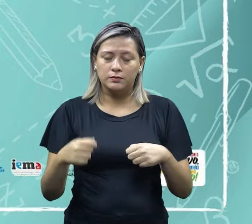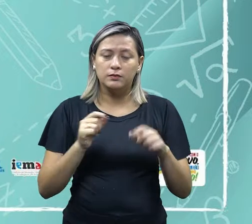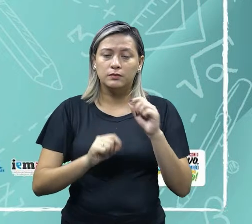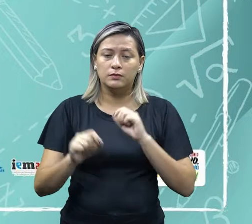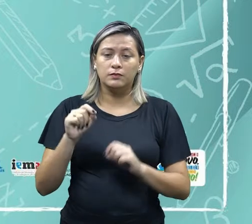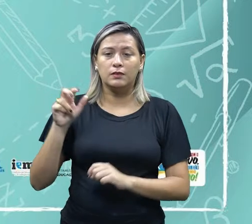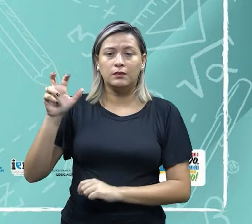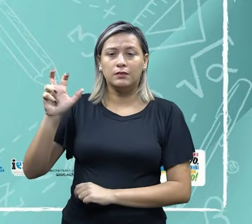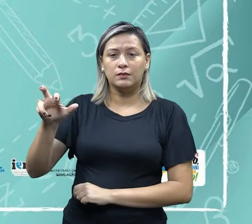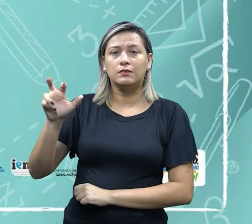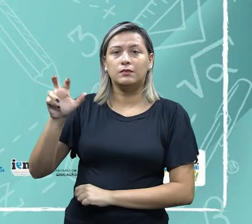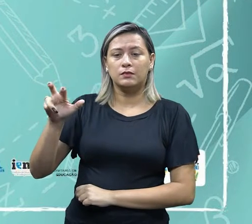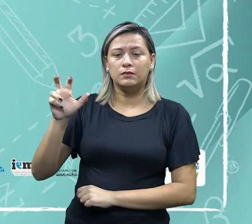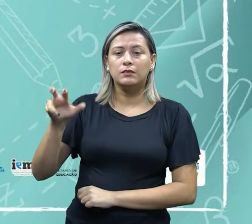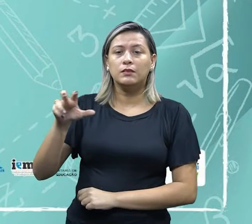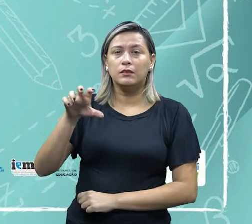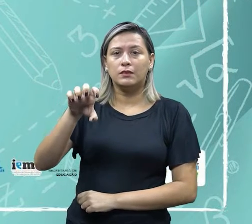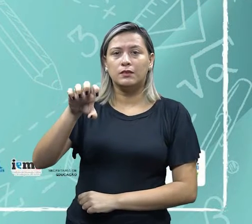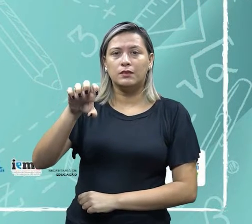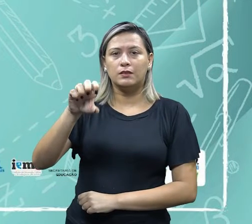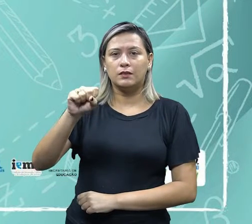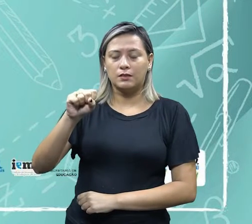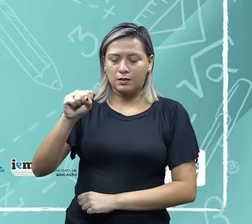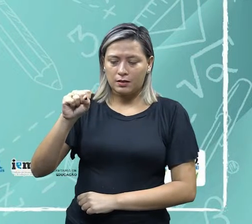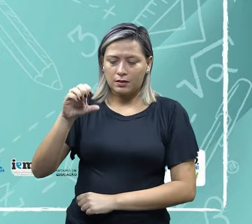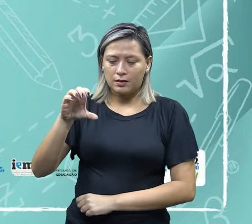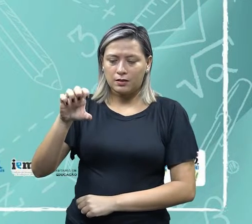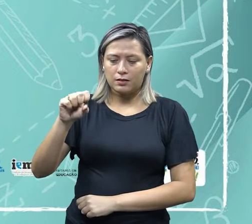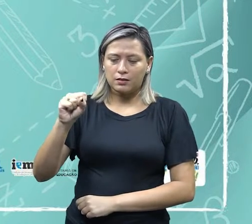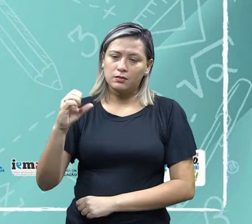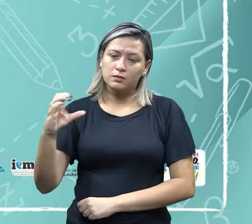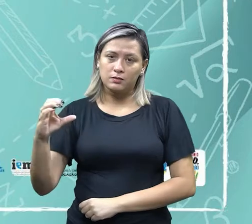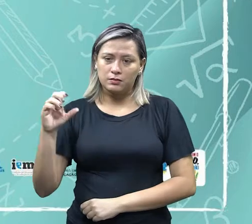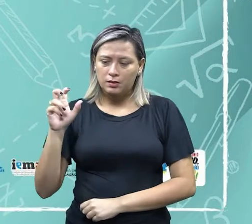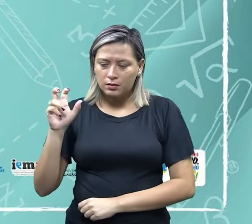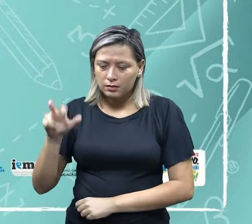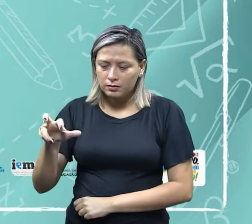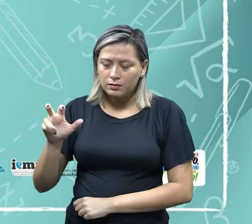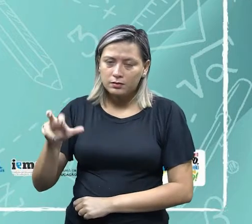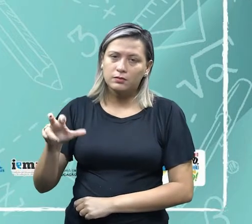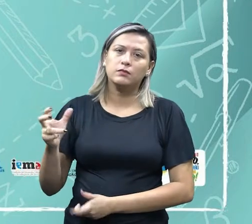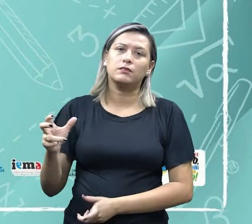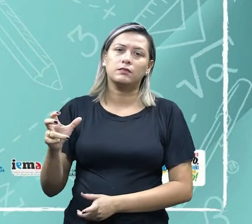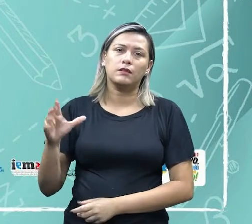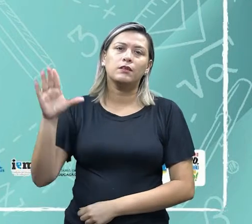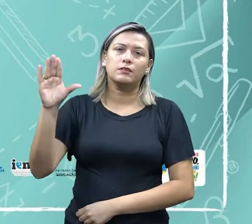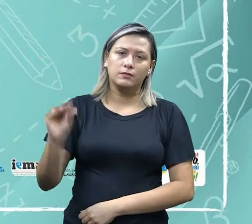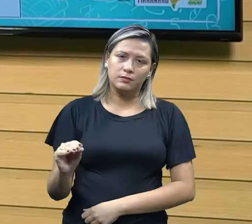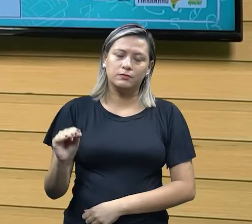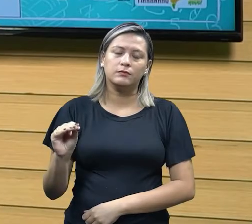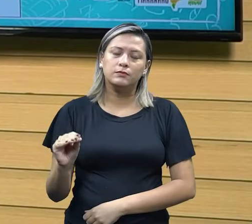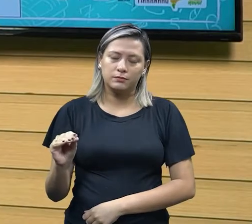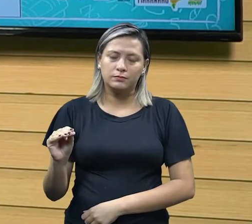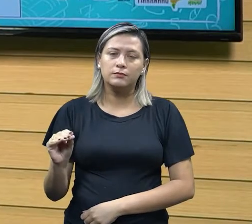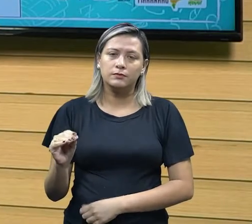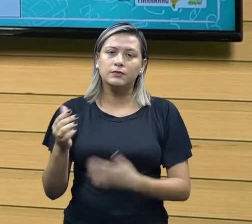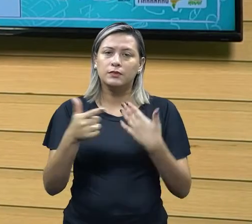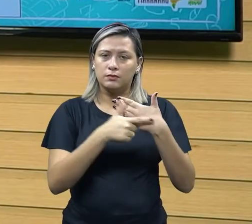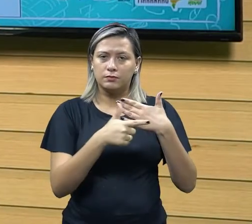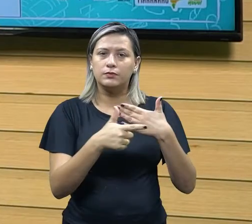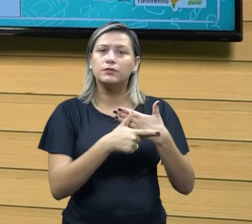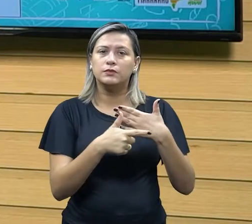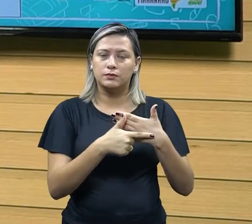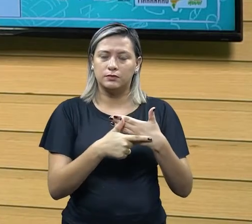precisa pressionar a tecla ESC do seu teclado. E aí você desaciona